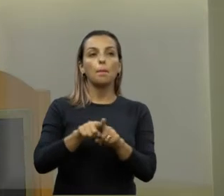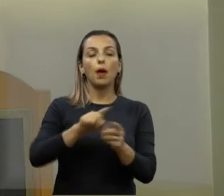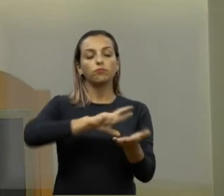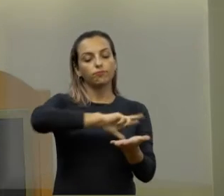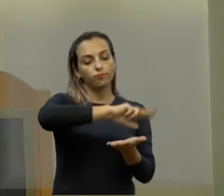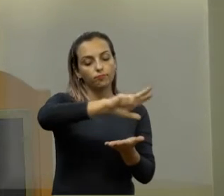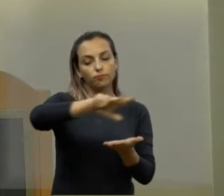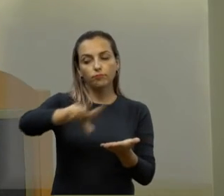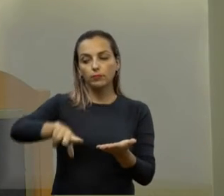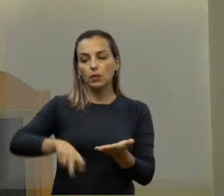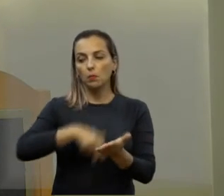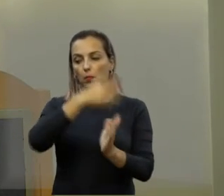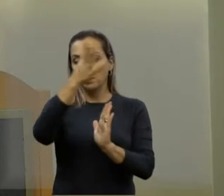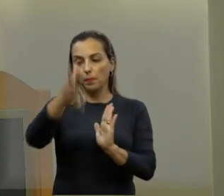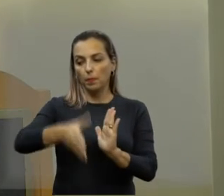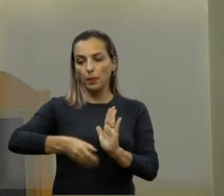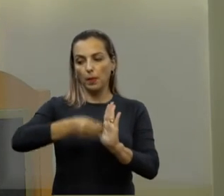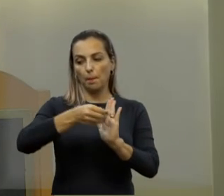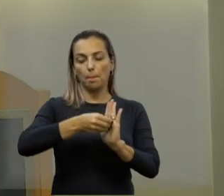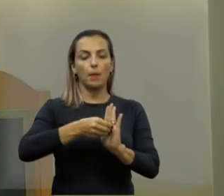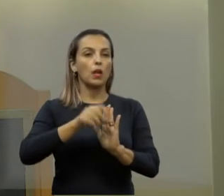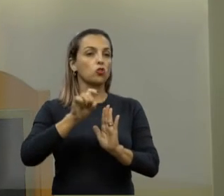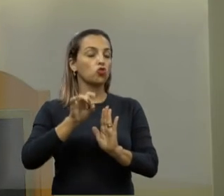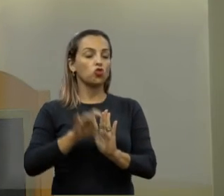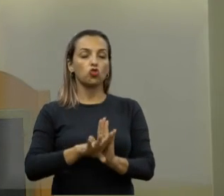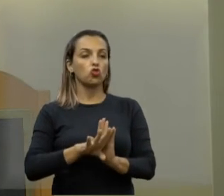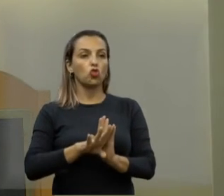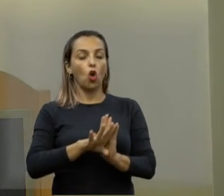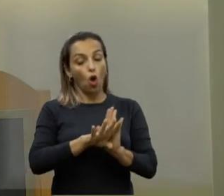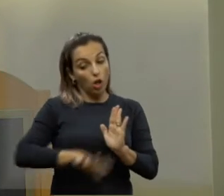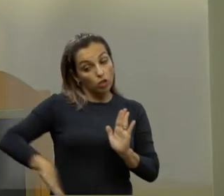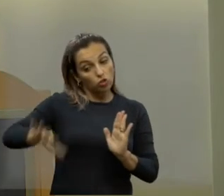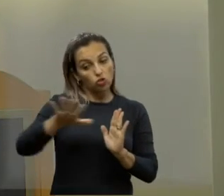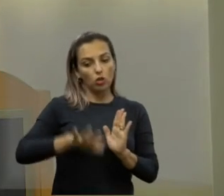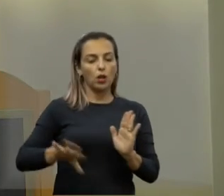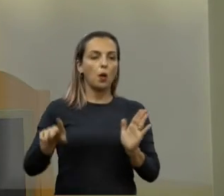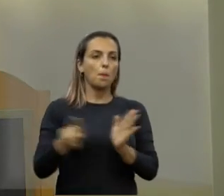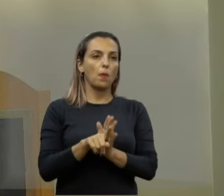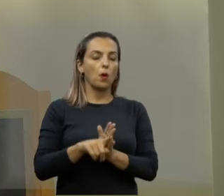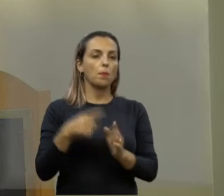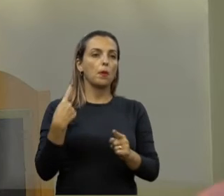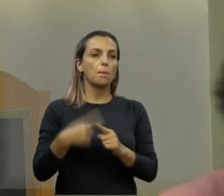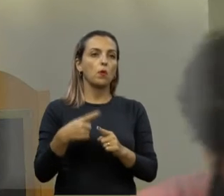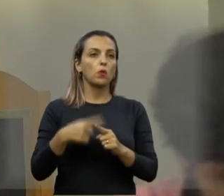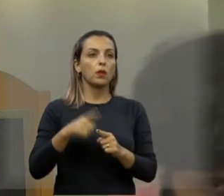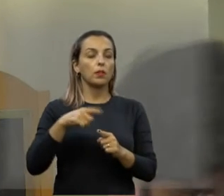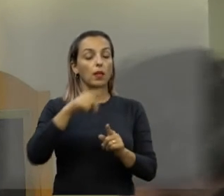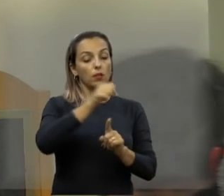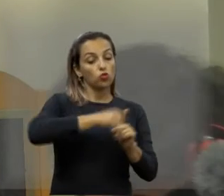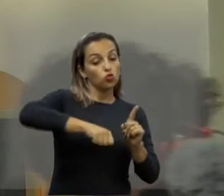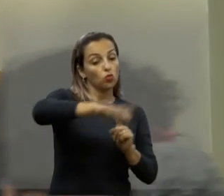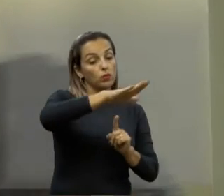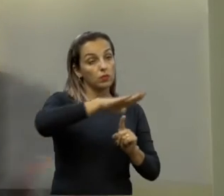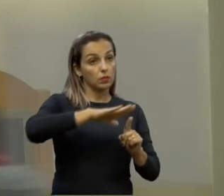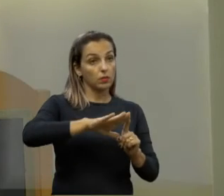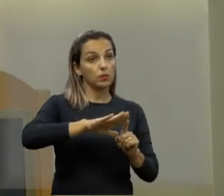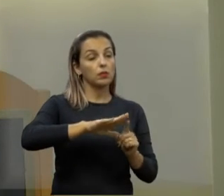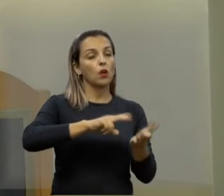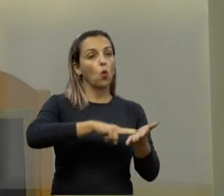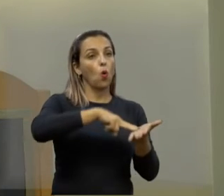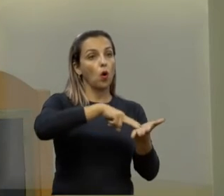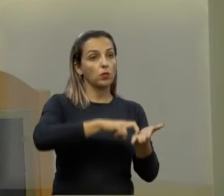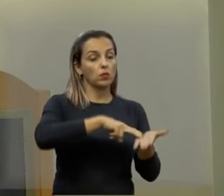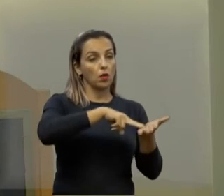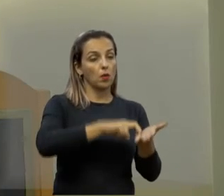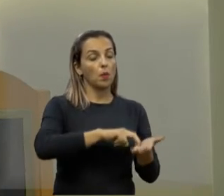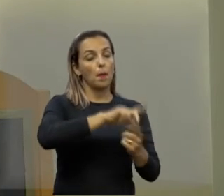funk e geral não só em geral visto que a esse recorte socioeconômico da questão do Rap